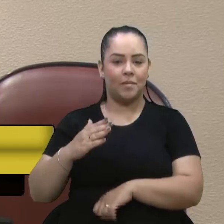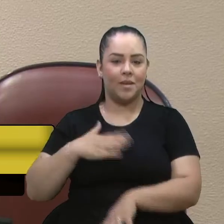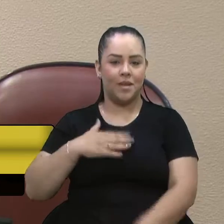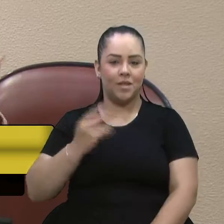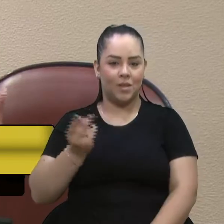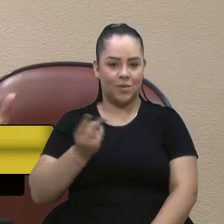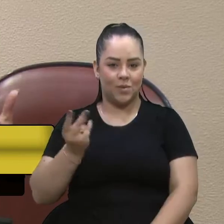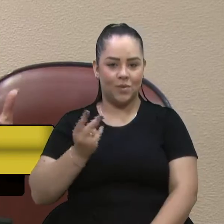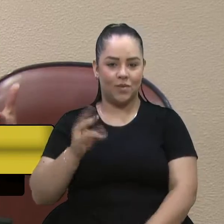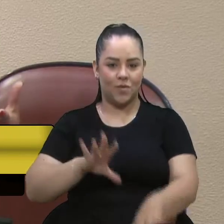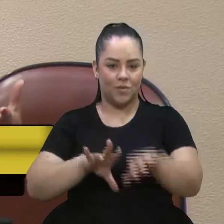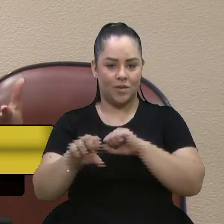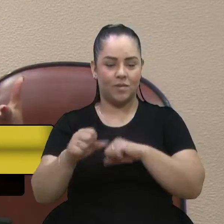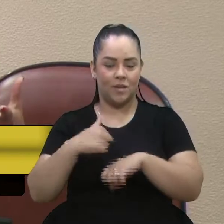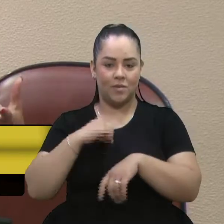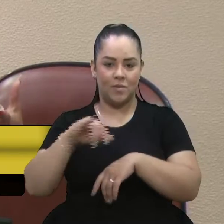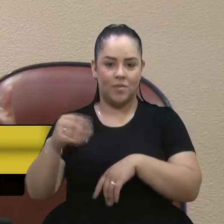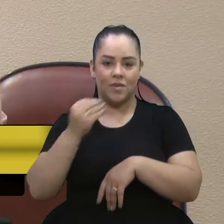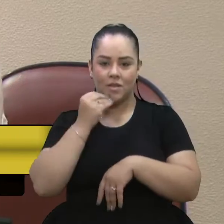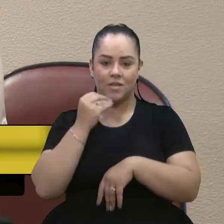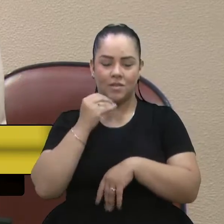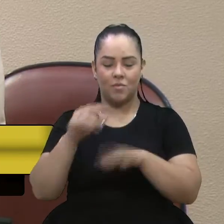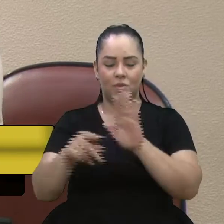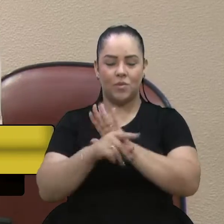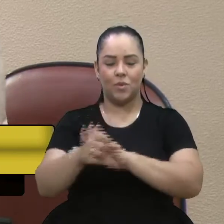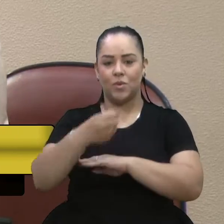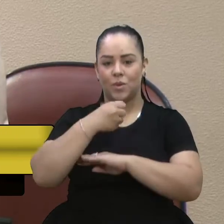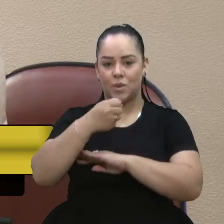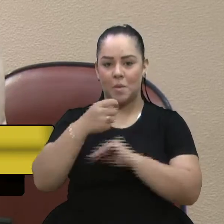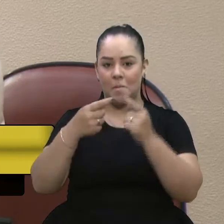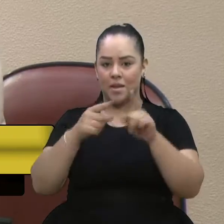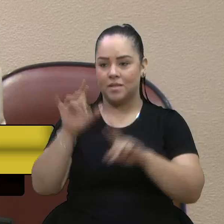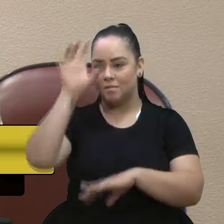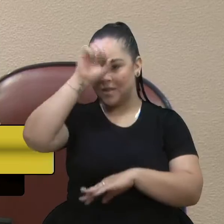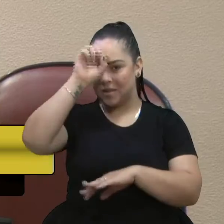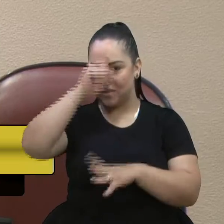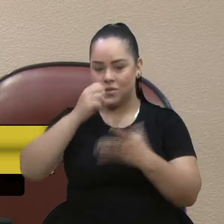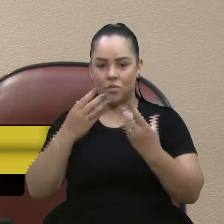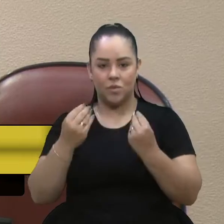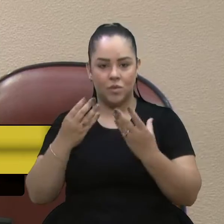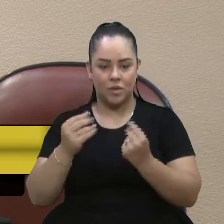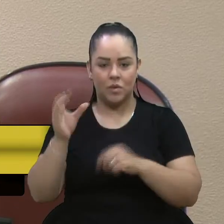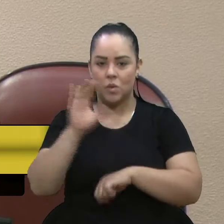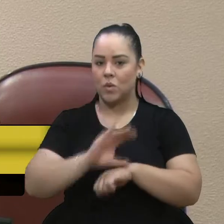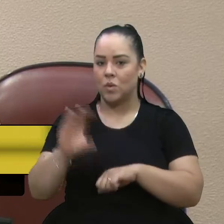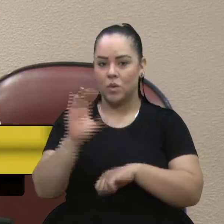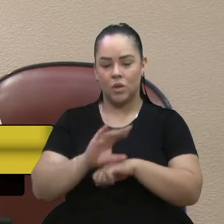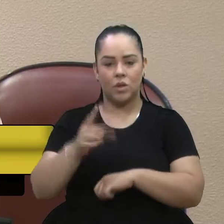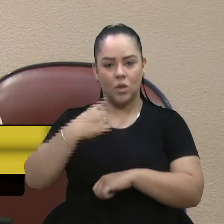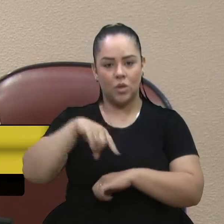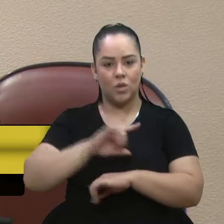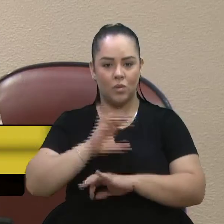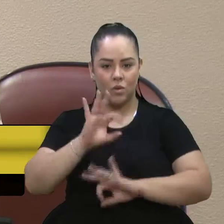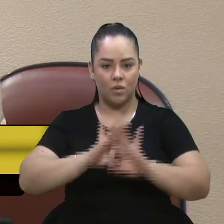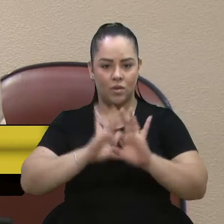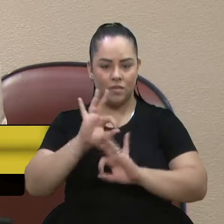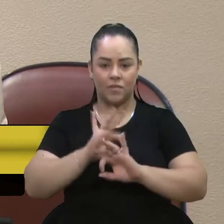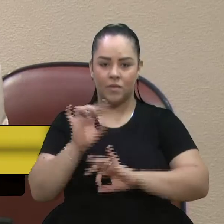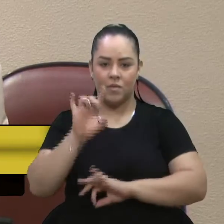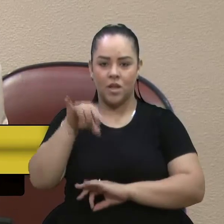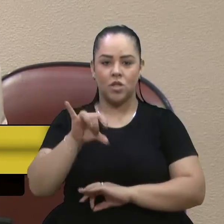Me formei com aproveitamento de disciplinas do jornalismo, mas aprendi muito. E é um curso realmente que nos prepara, não